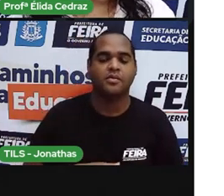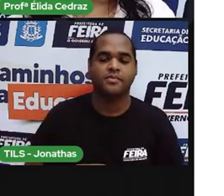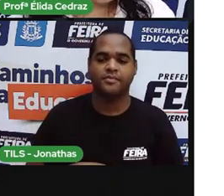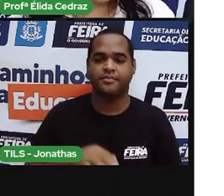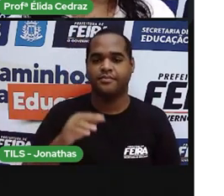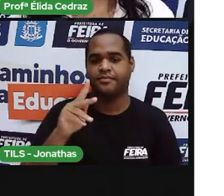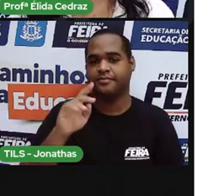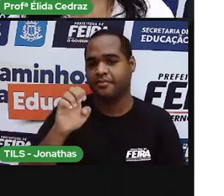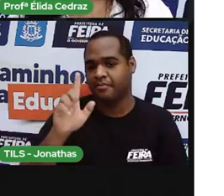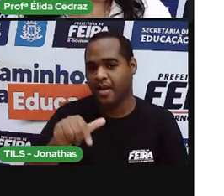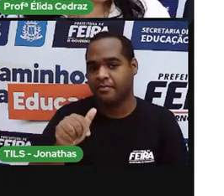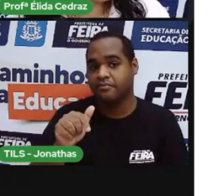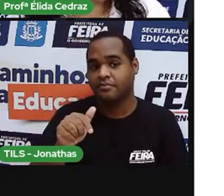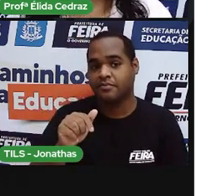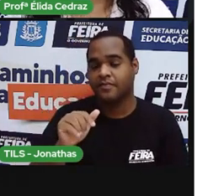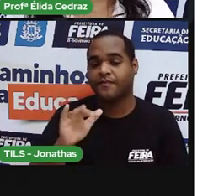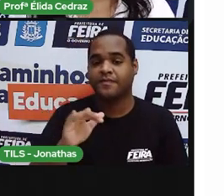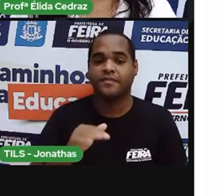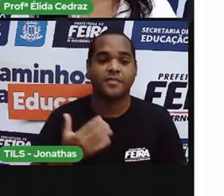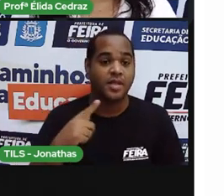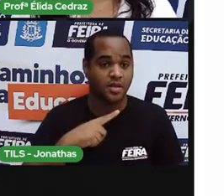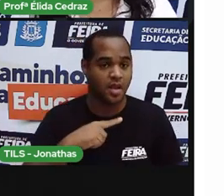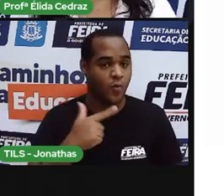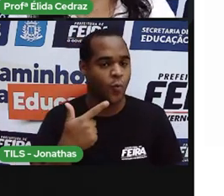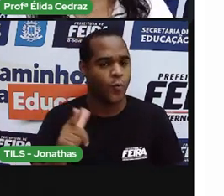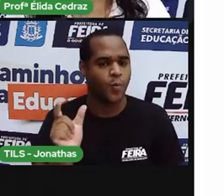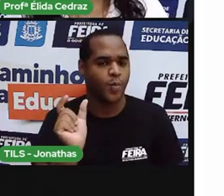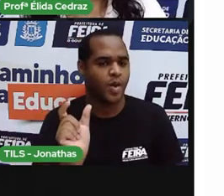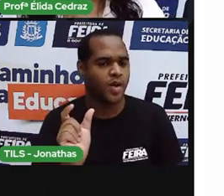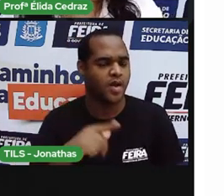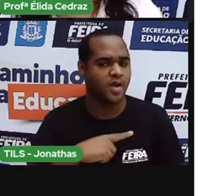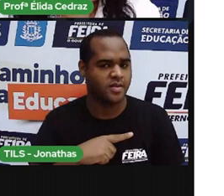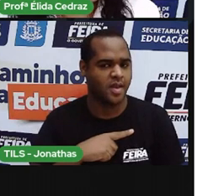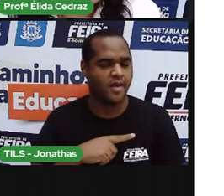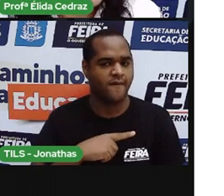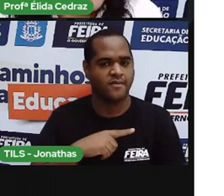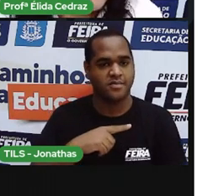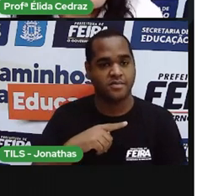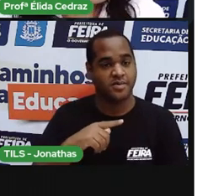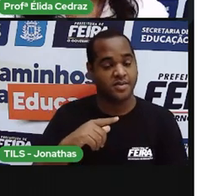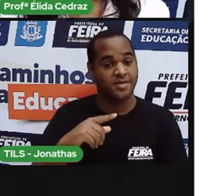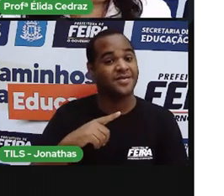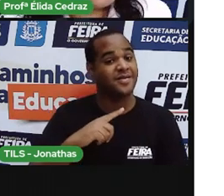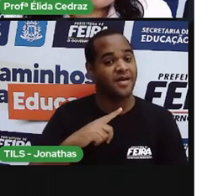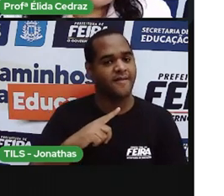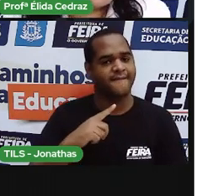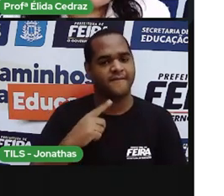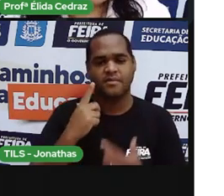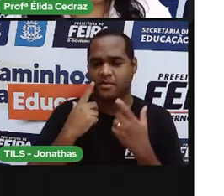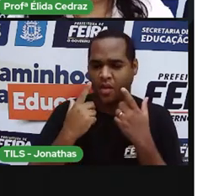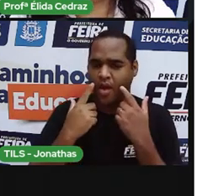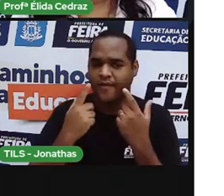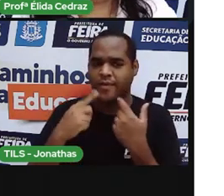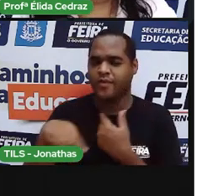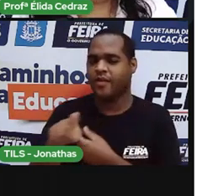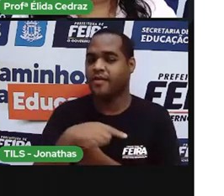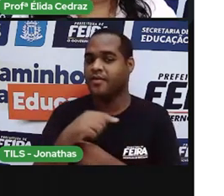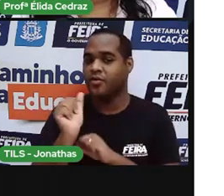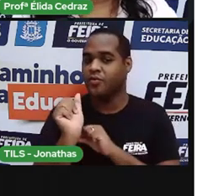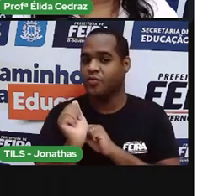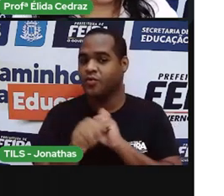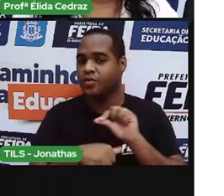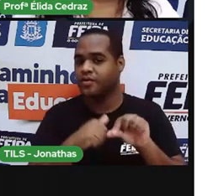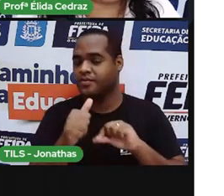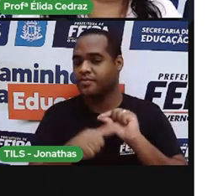Tem mais alguma palavra que tenha como a gente trazê-la aqui,